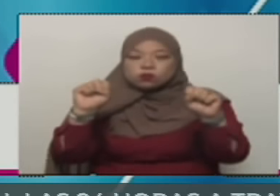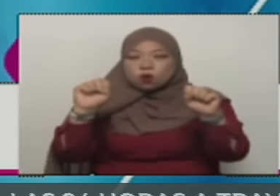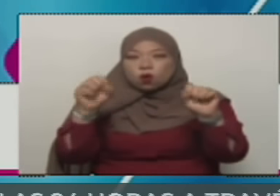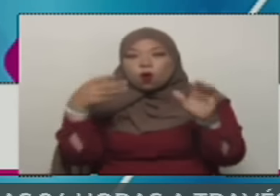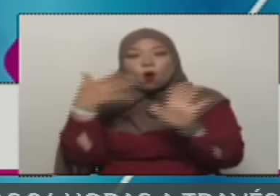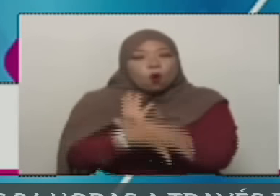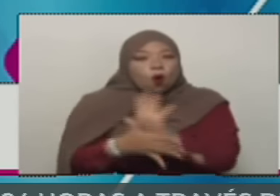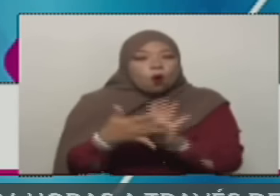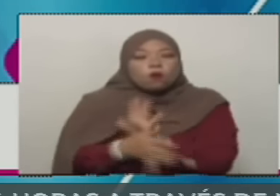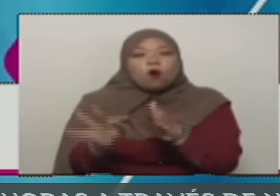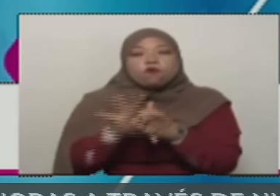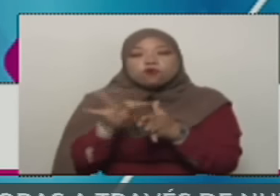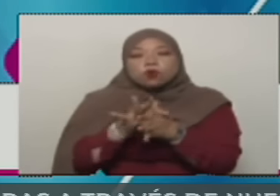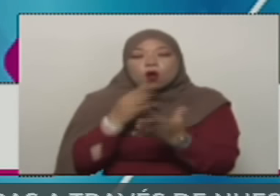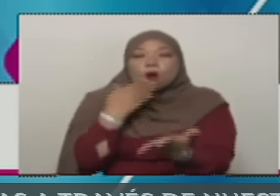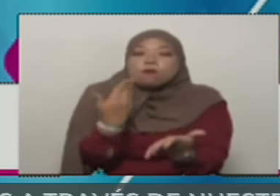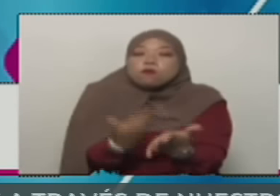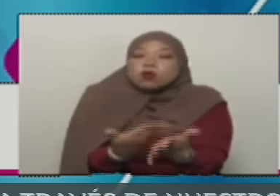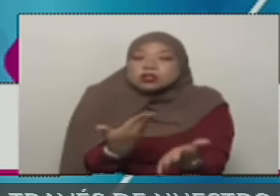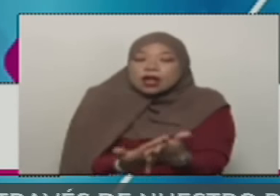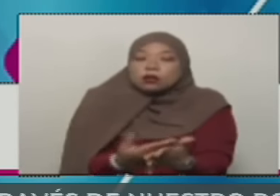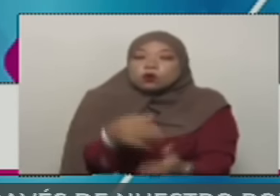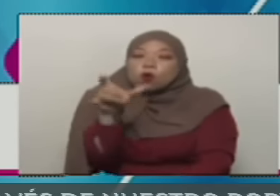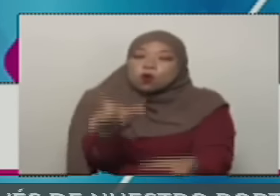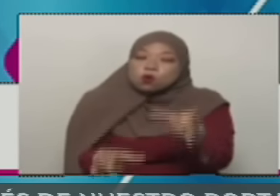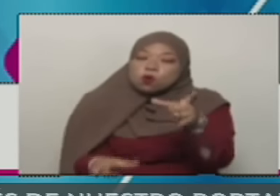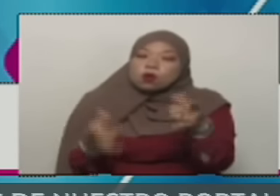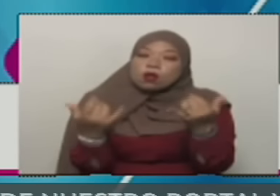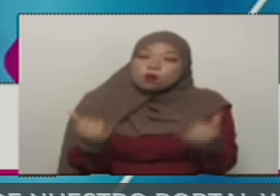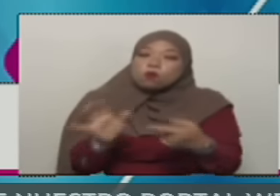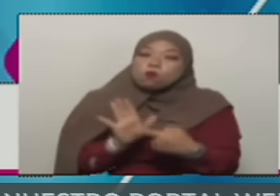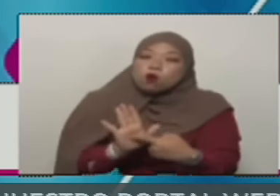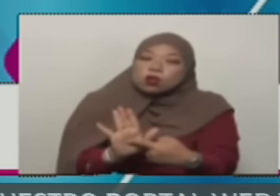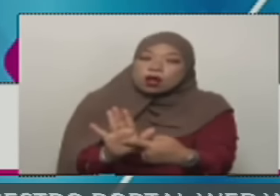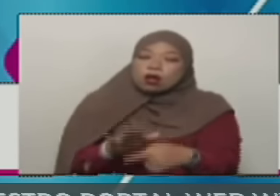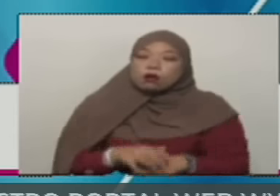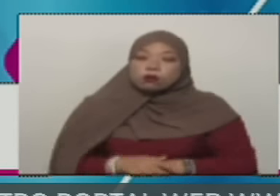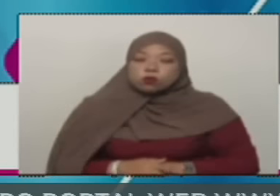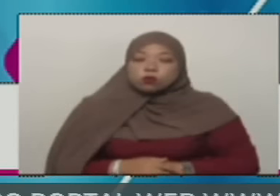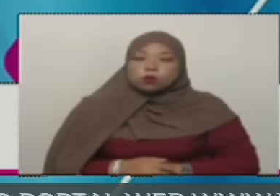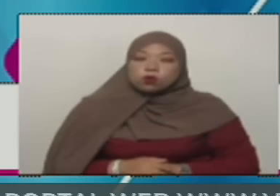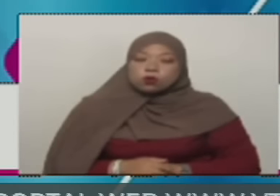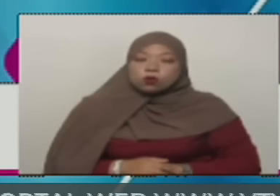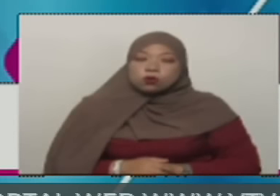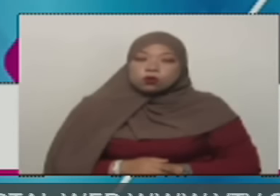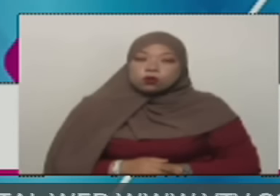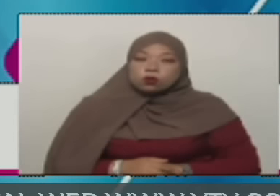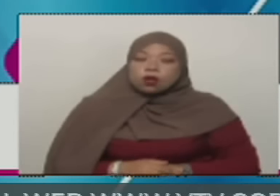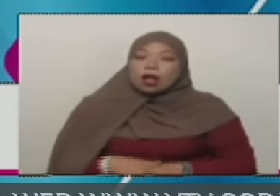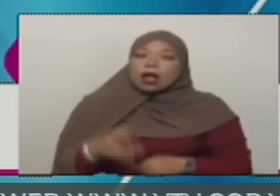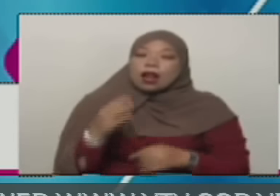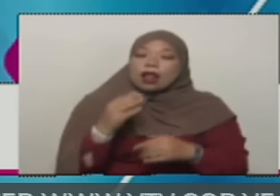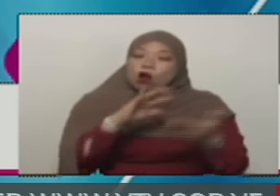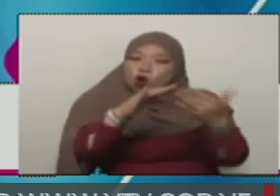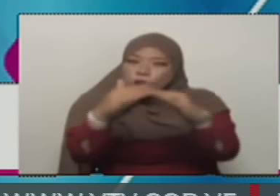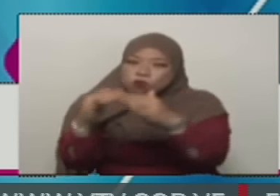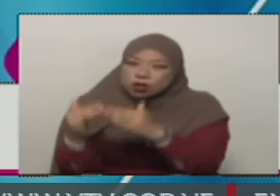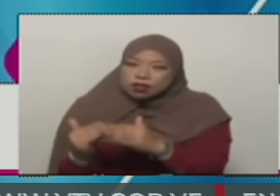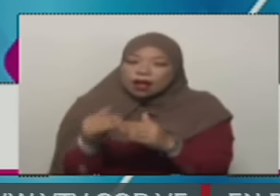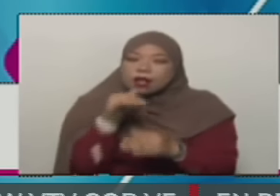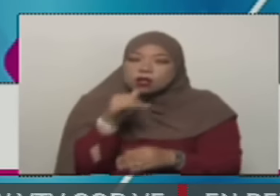que funciona, o porquê de fazer isso, o porquê daquilo, mostrando principalmente para os jovens da comuna, para que eles